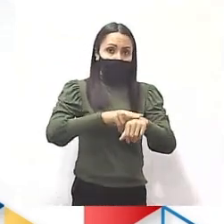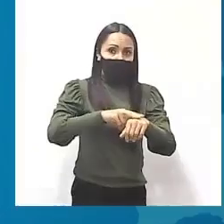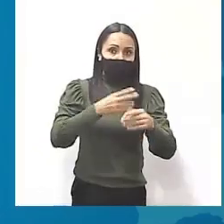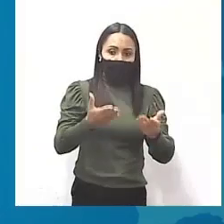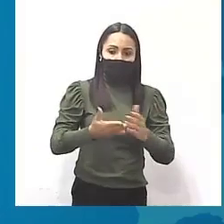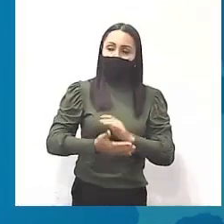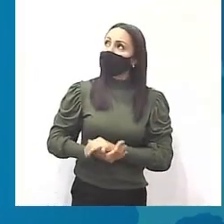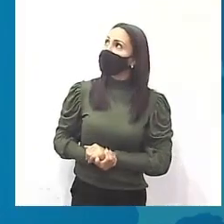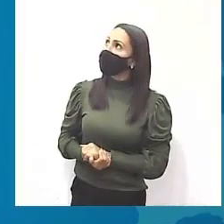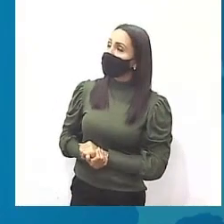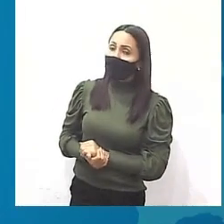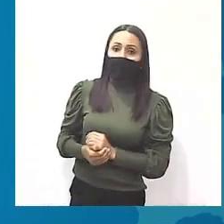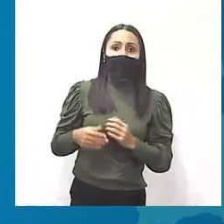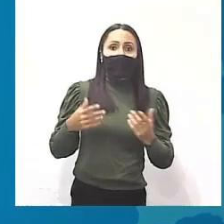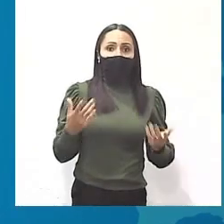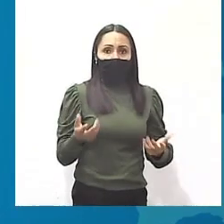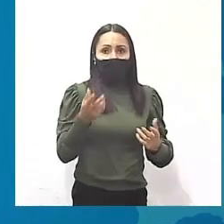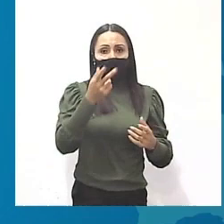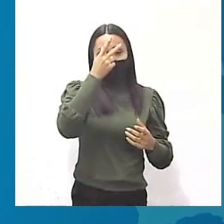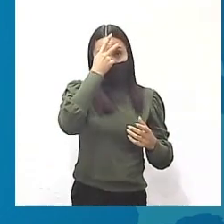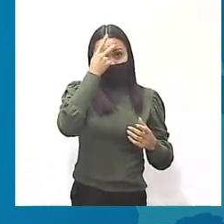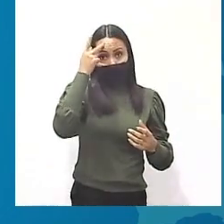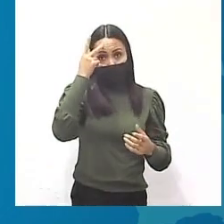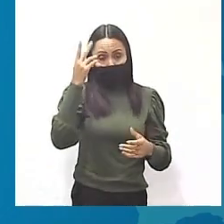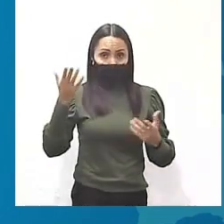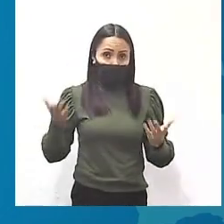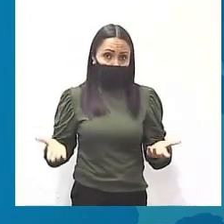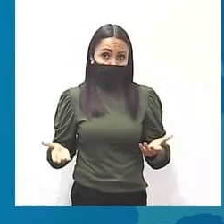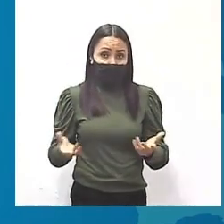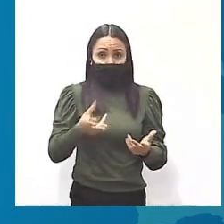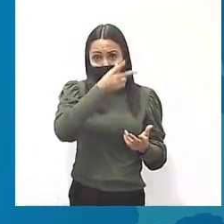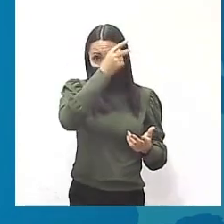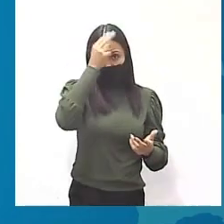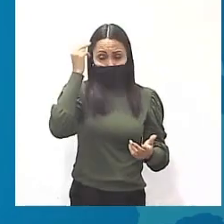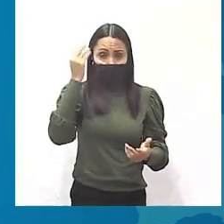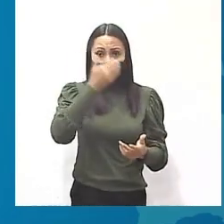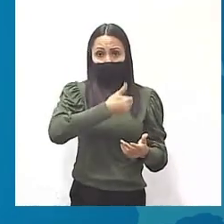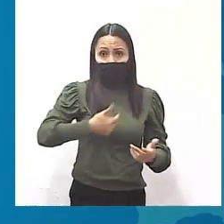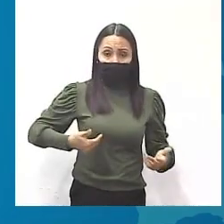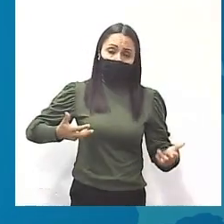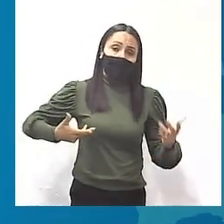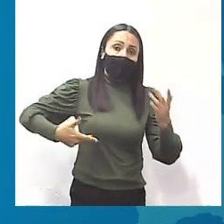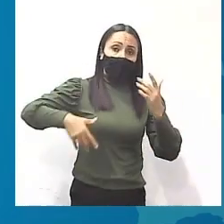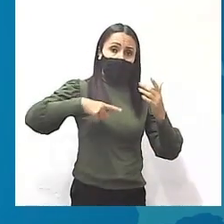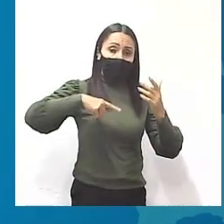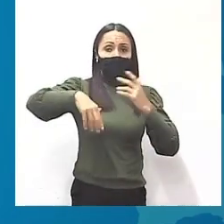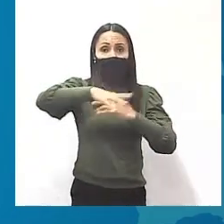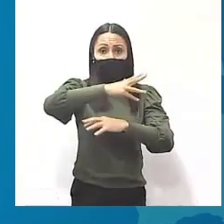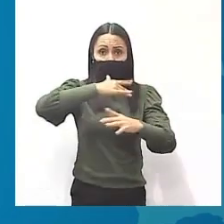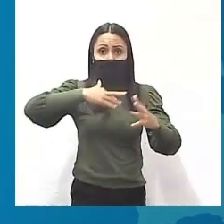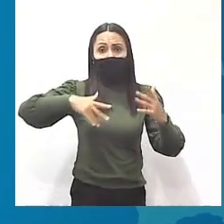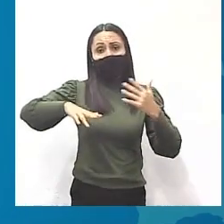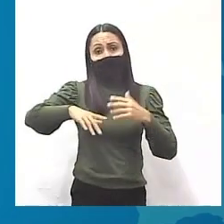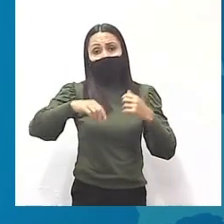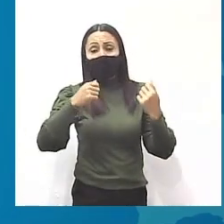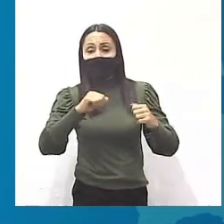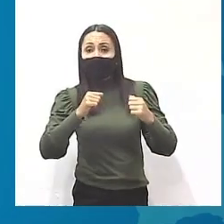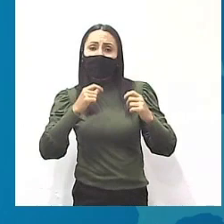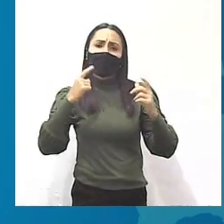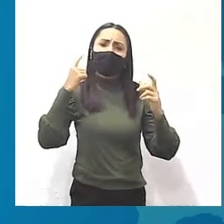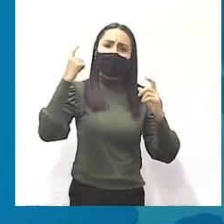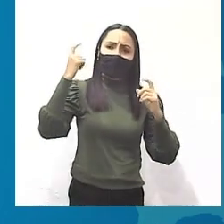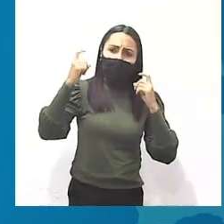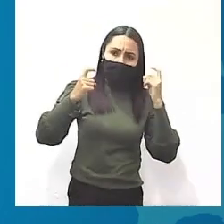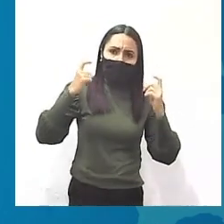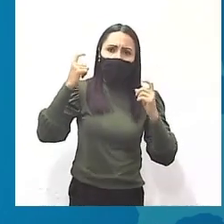as pessoas, prefeitos, os governadores que têm ali as grandes cidades têm que ter essa preocupação de